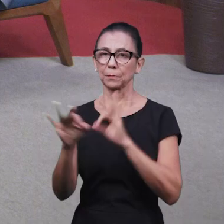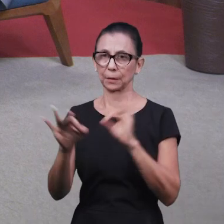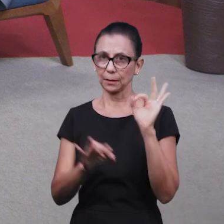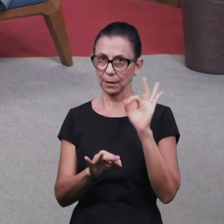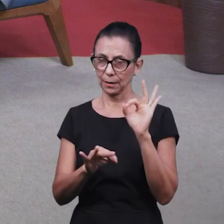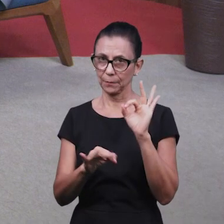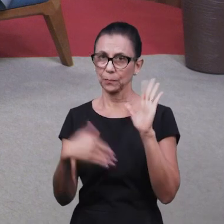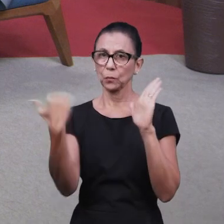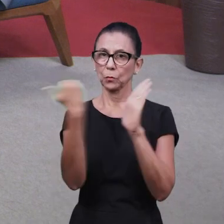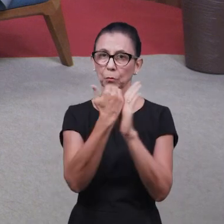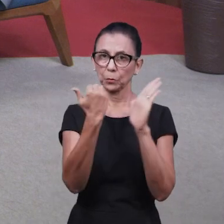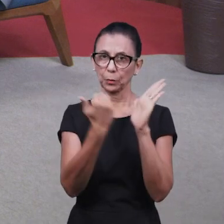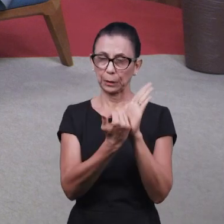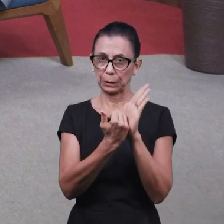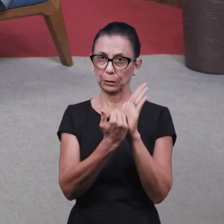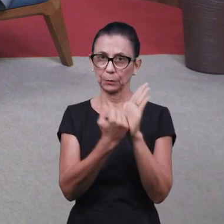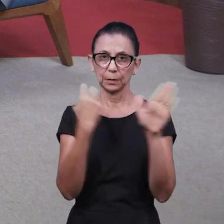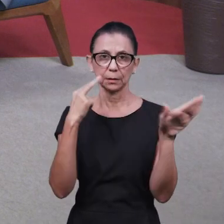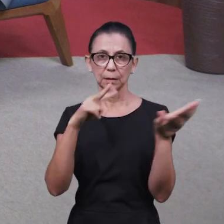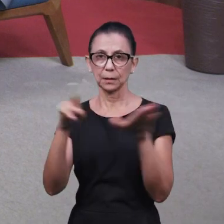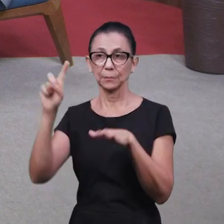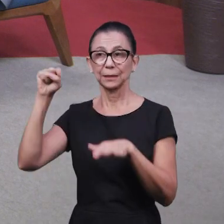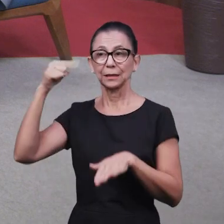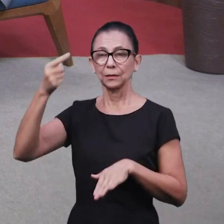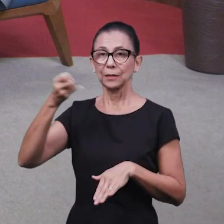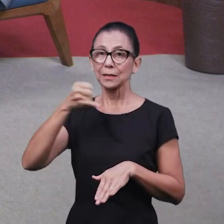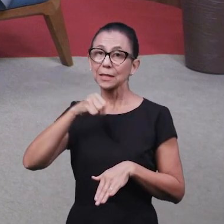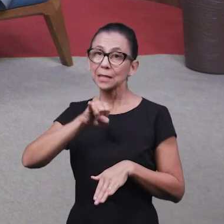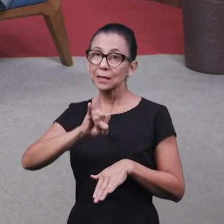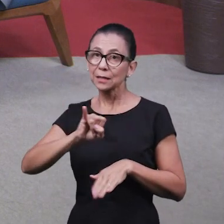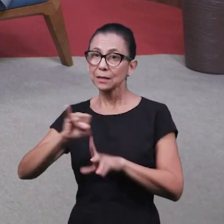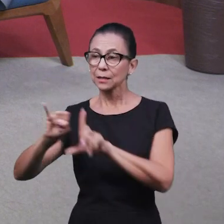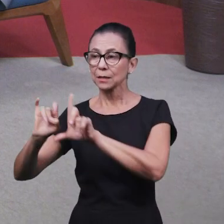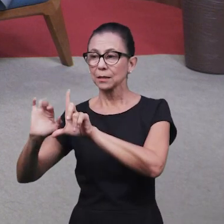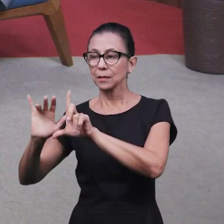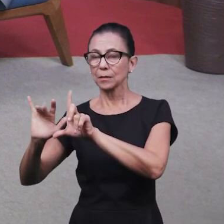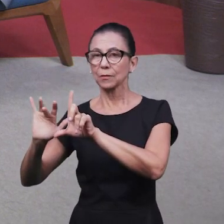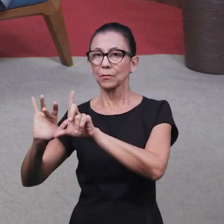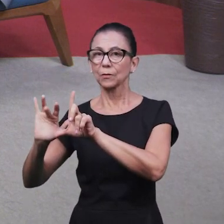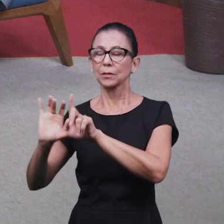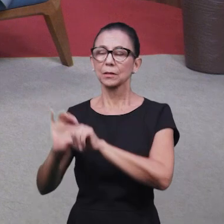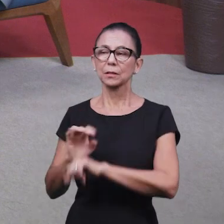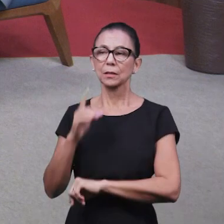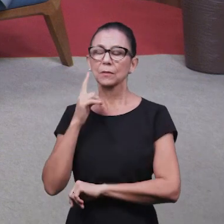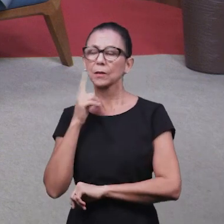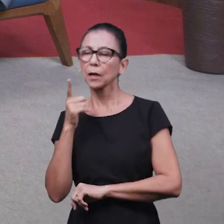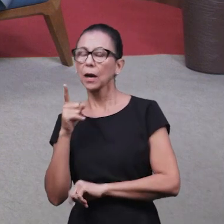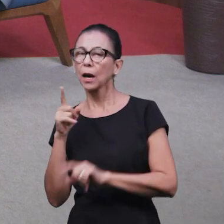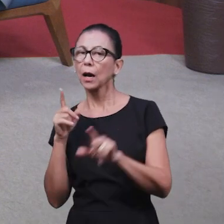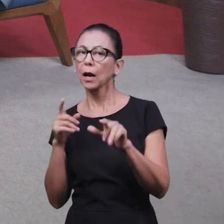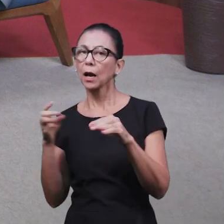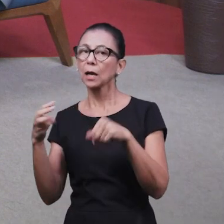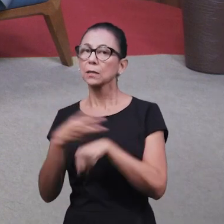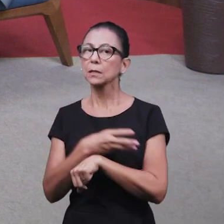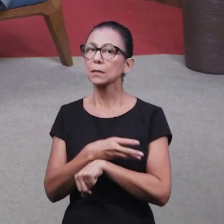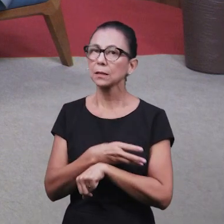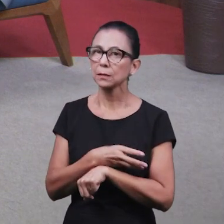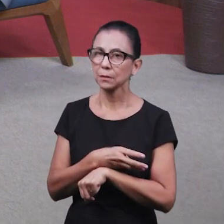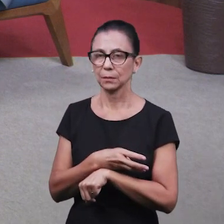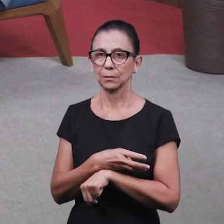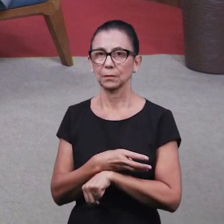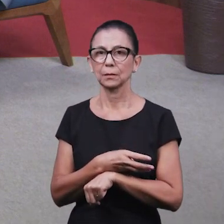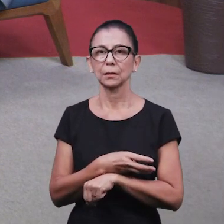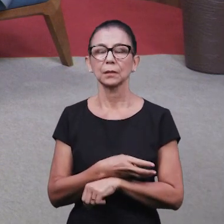Lições do Manaí na semana que vem. Se você apontar a câmera do seu celular para ele, você vai ser redirecionado mais uma vez para o WhatsApp, mas agora vai estar